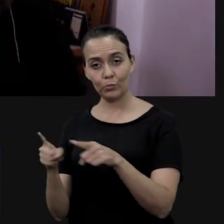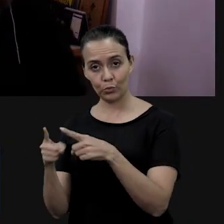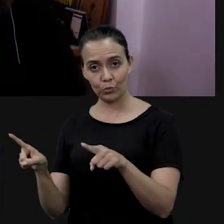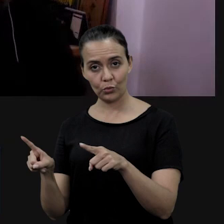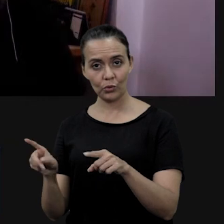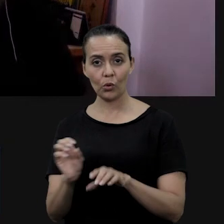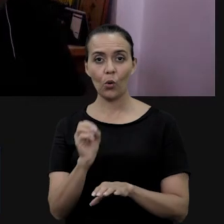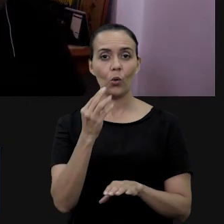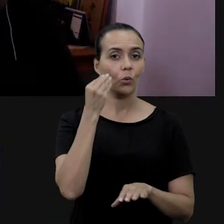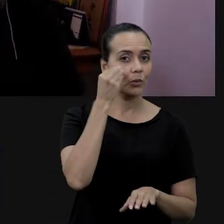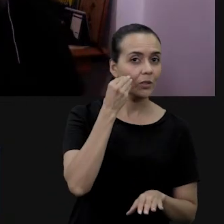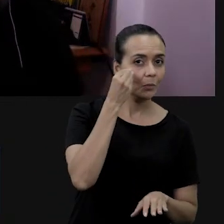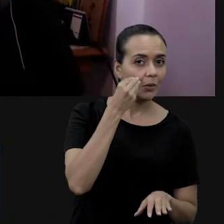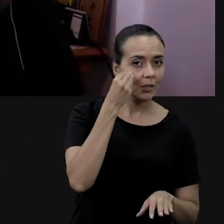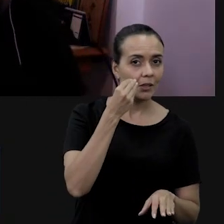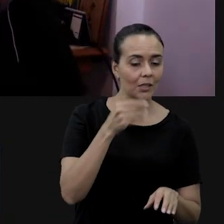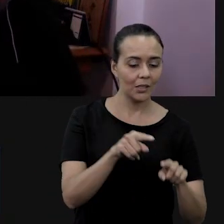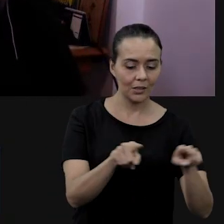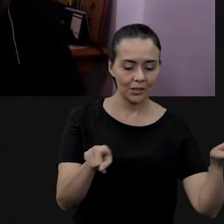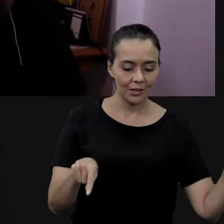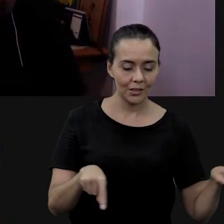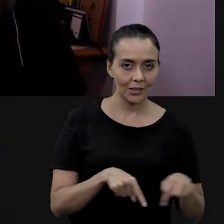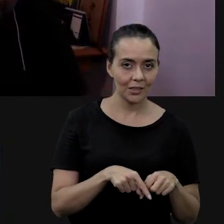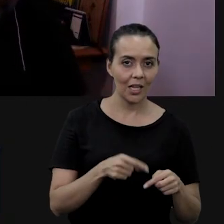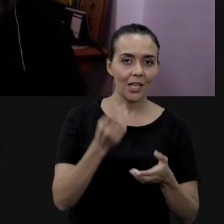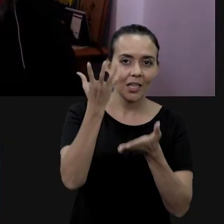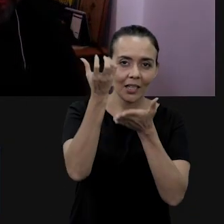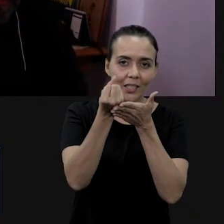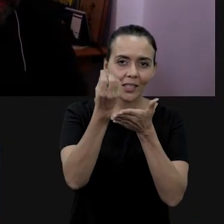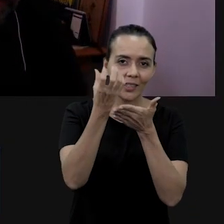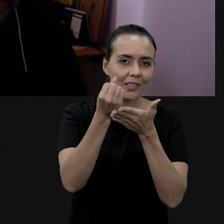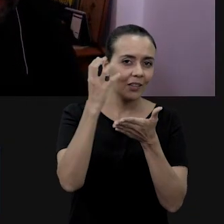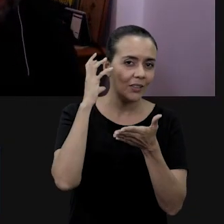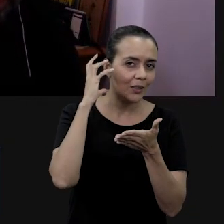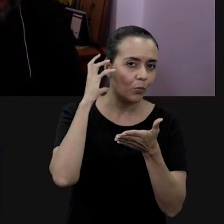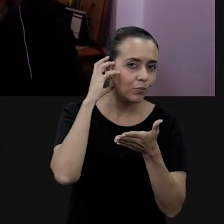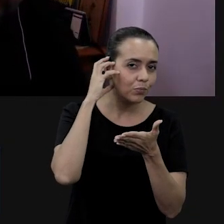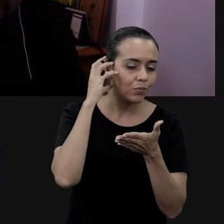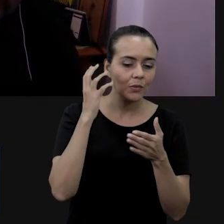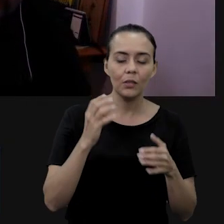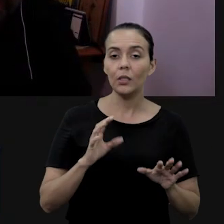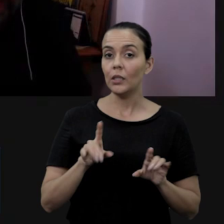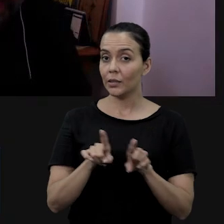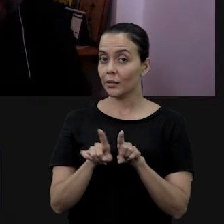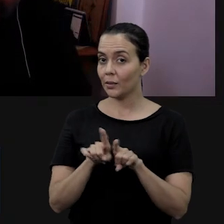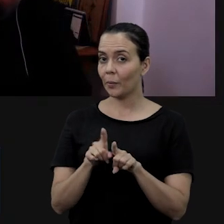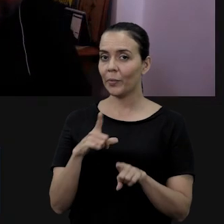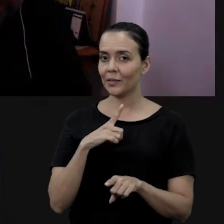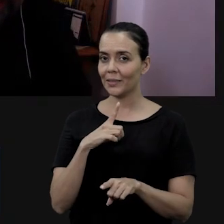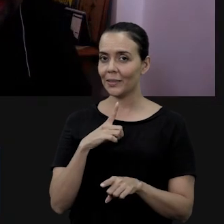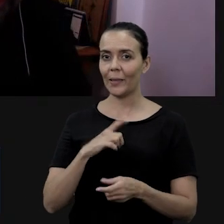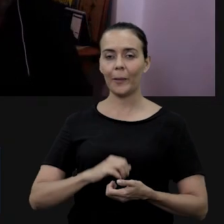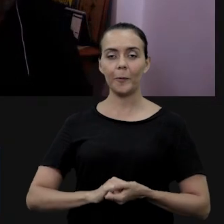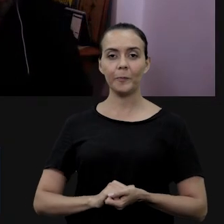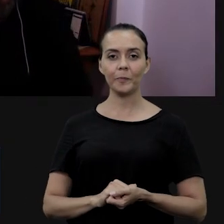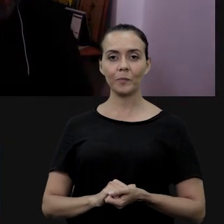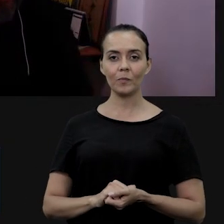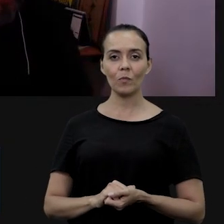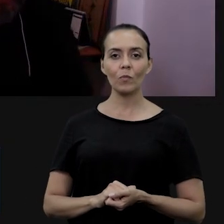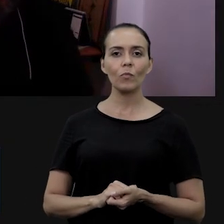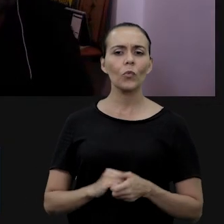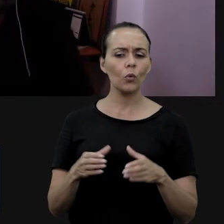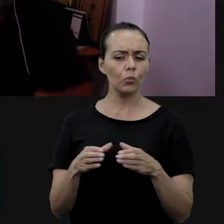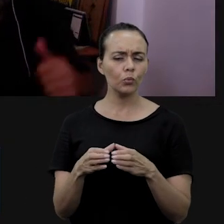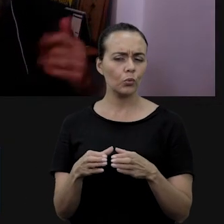áreas, geralmente, ou é músico ou teve uma experiência de estúdio com gravação. Tem também, e isso é muito legal,